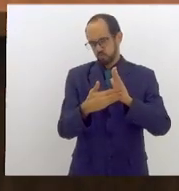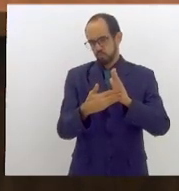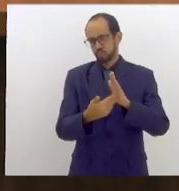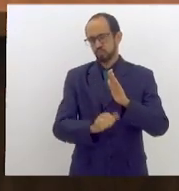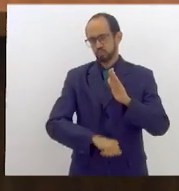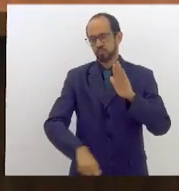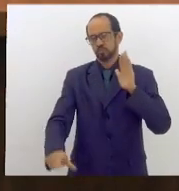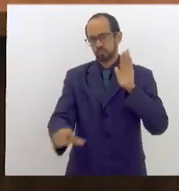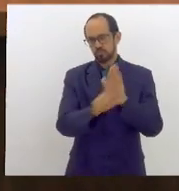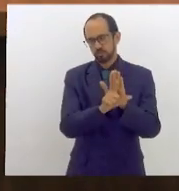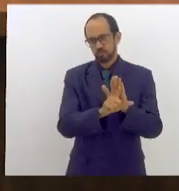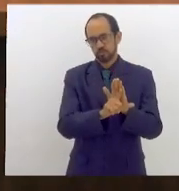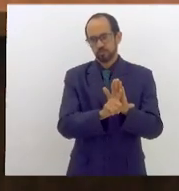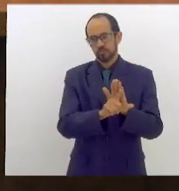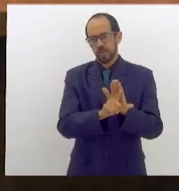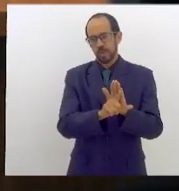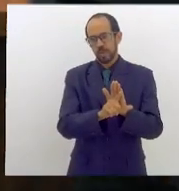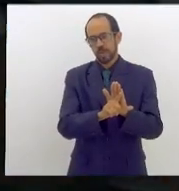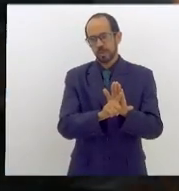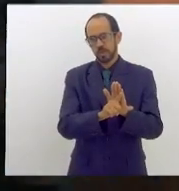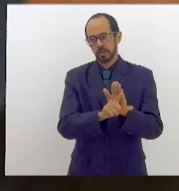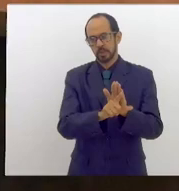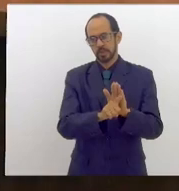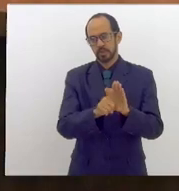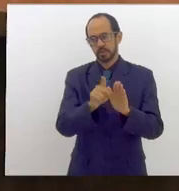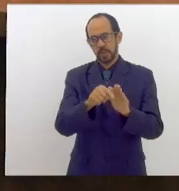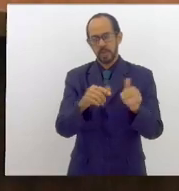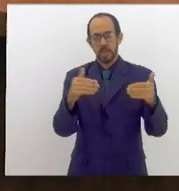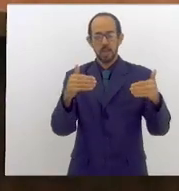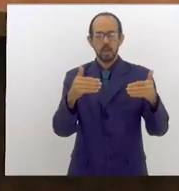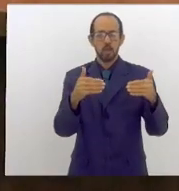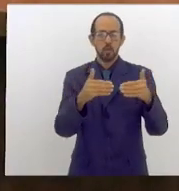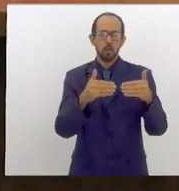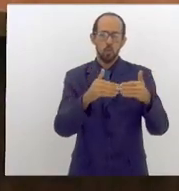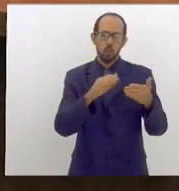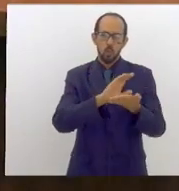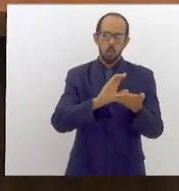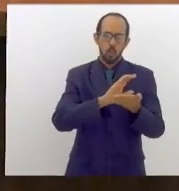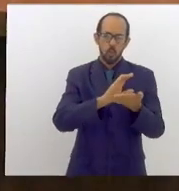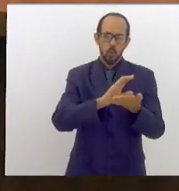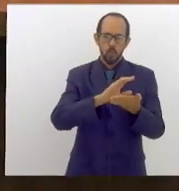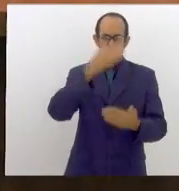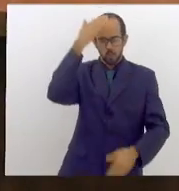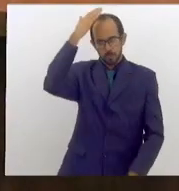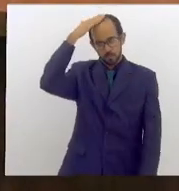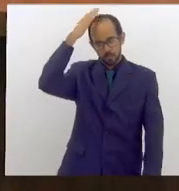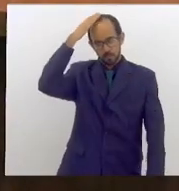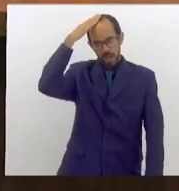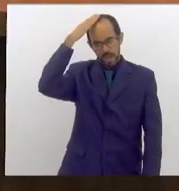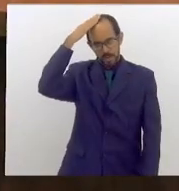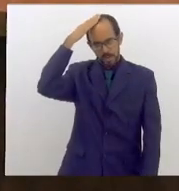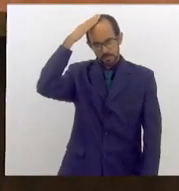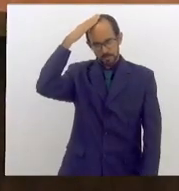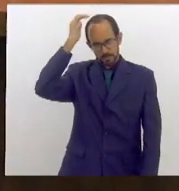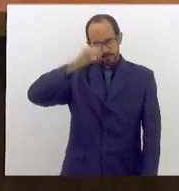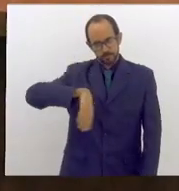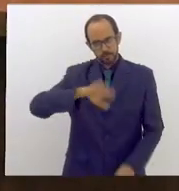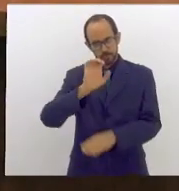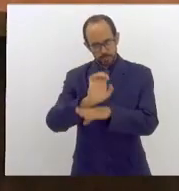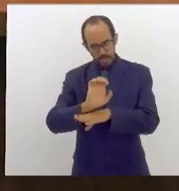da Lei considerada constitucional do Paraná e eu